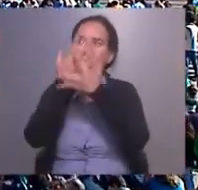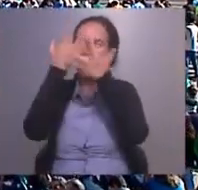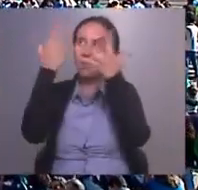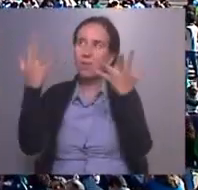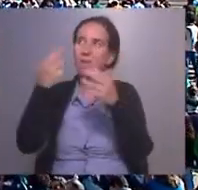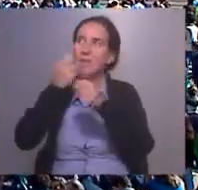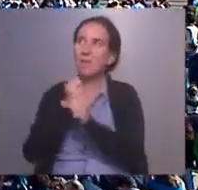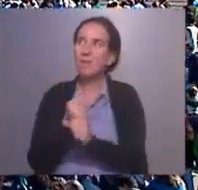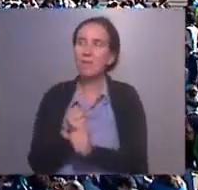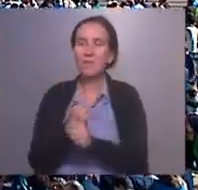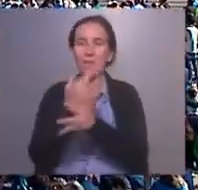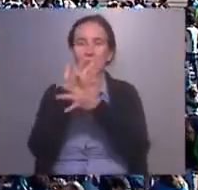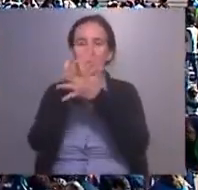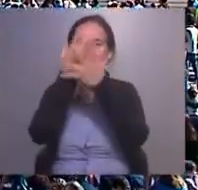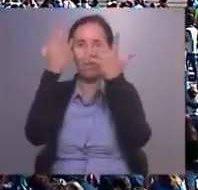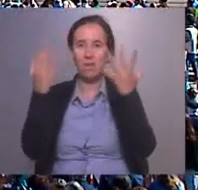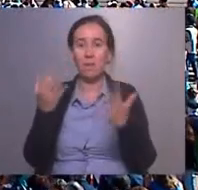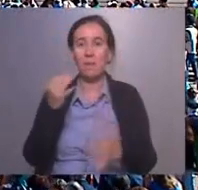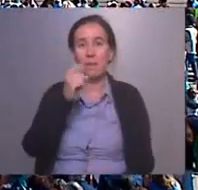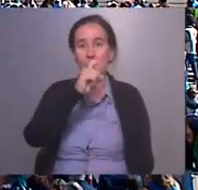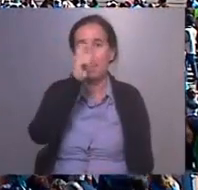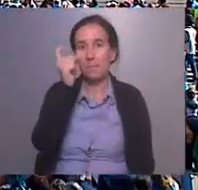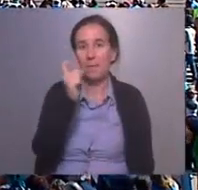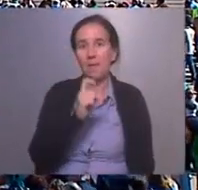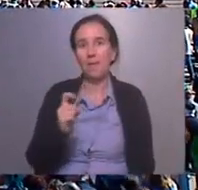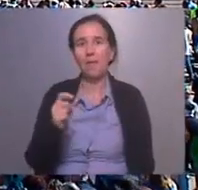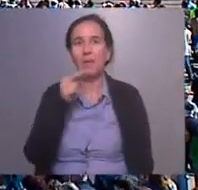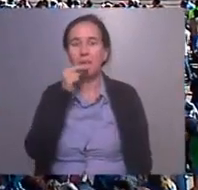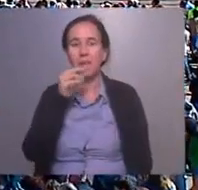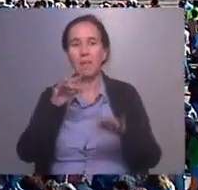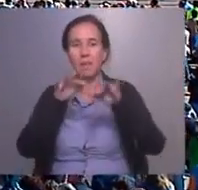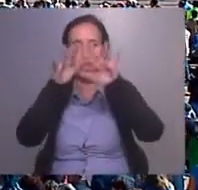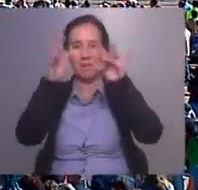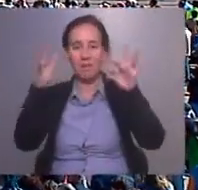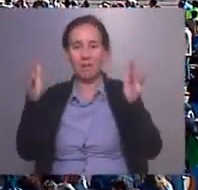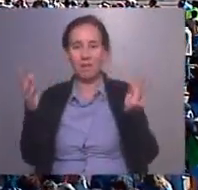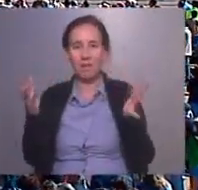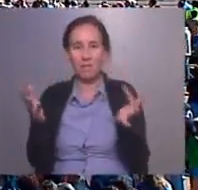céu. Glória, glória mais na